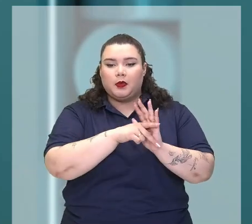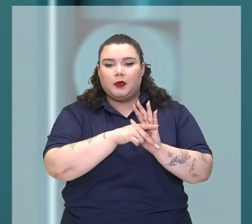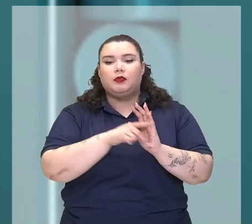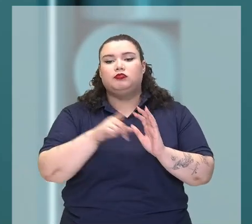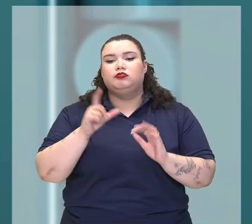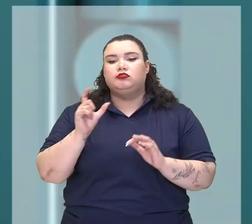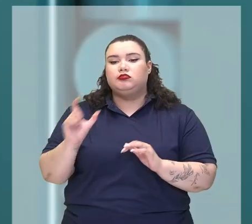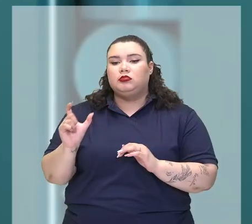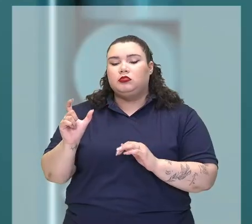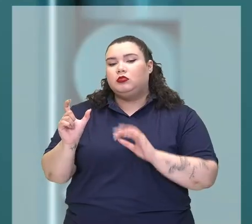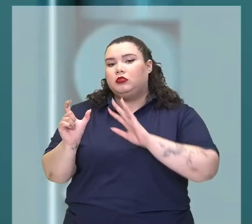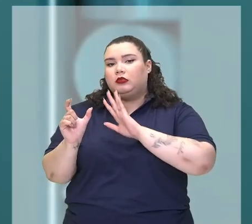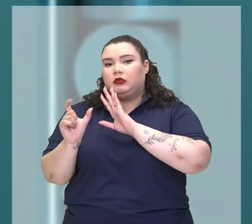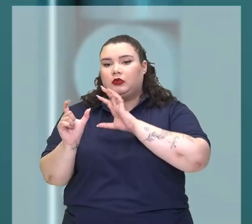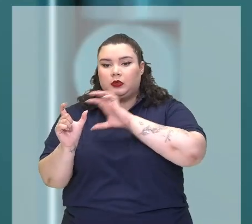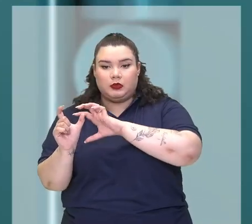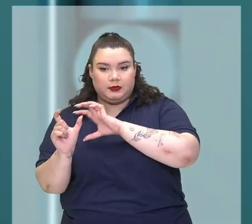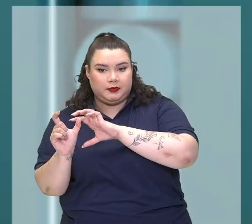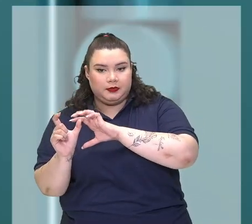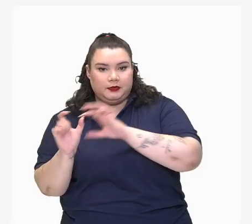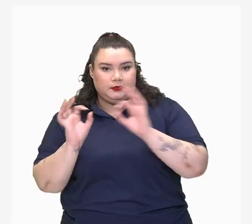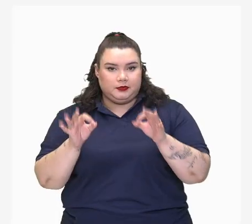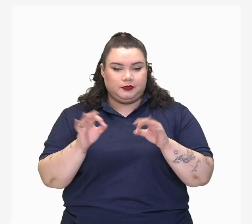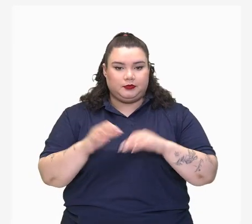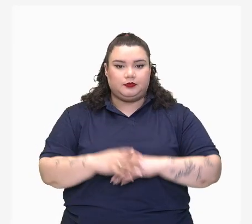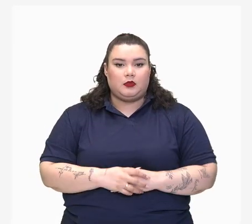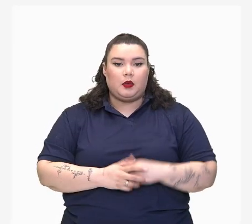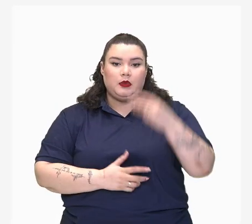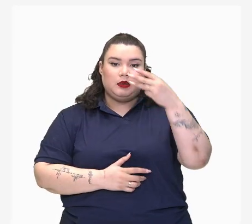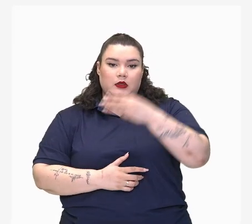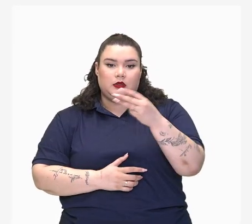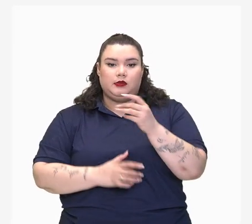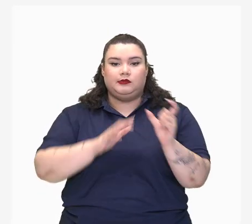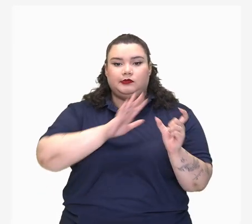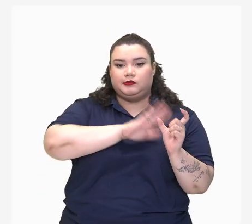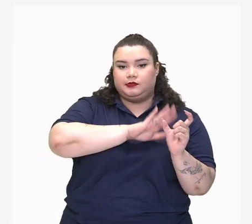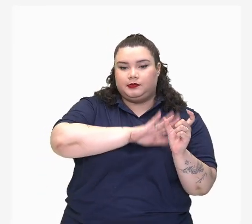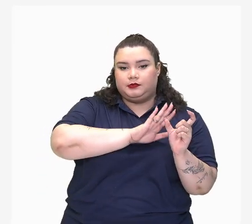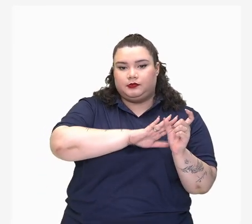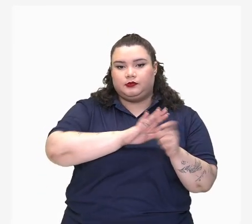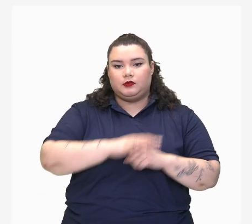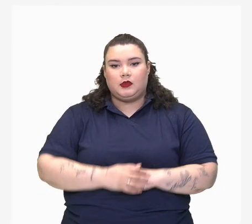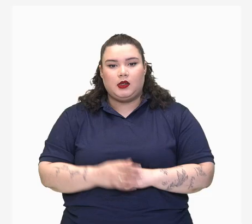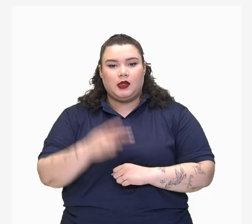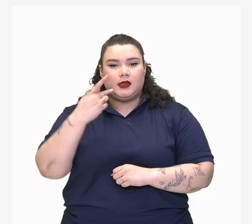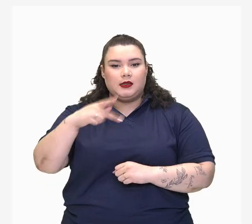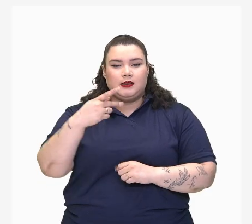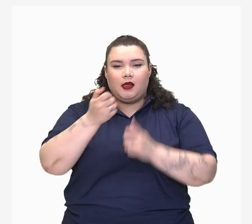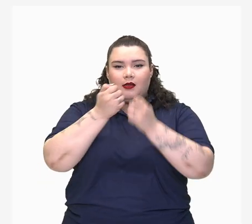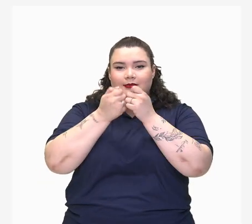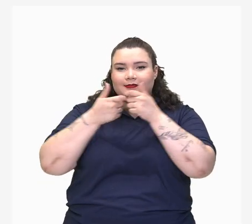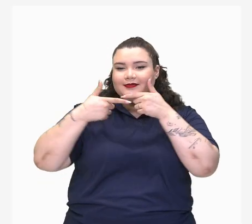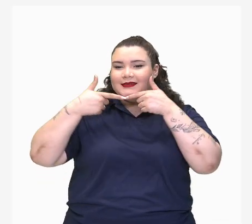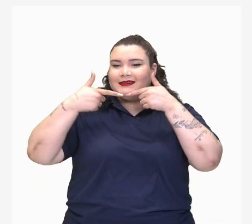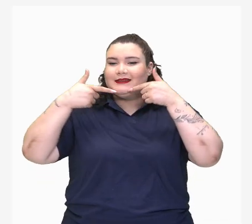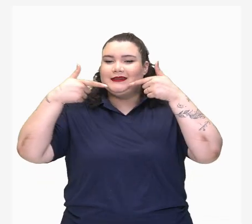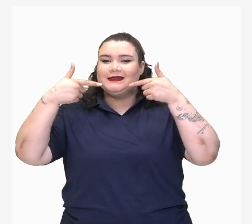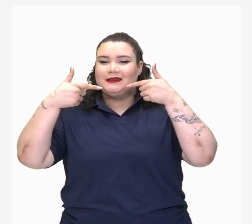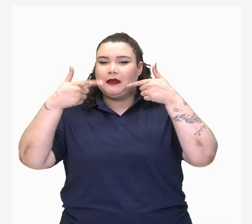ao exemplo 3 da conotação. Vamos lá. Seu sorriso era